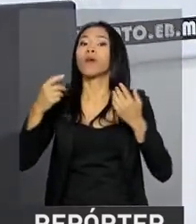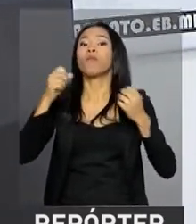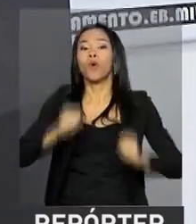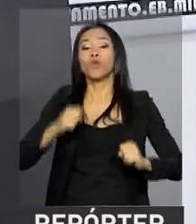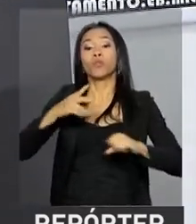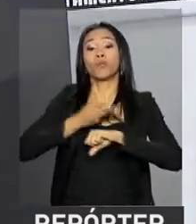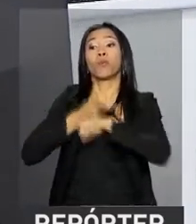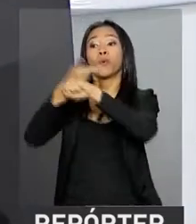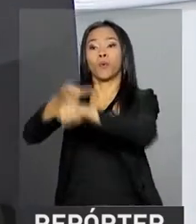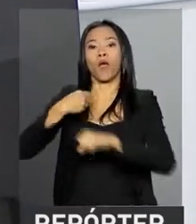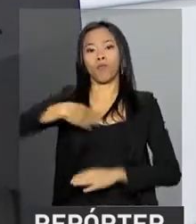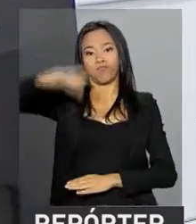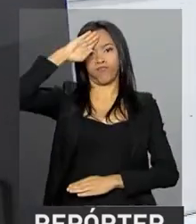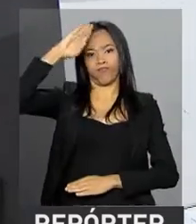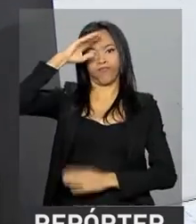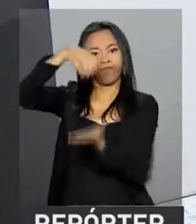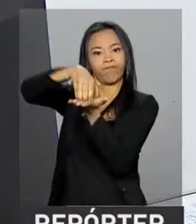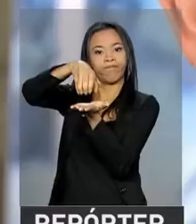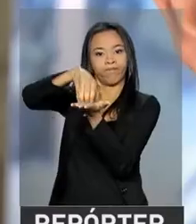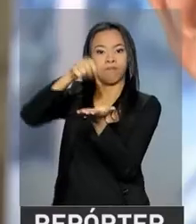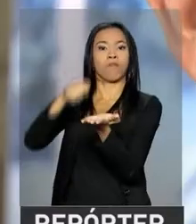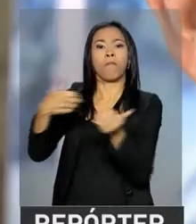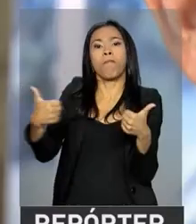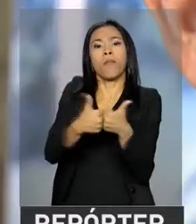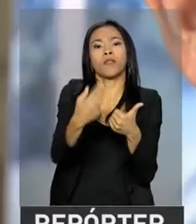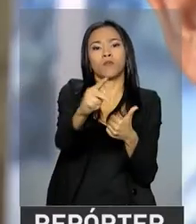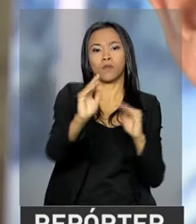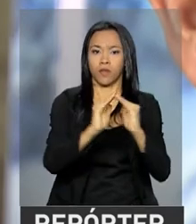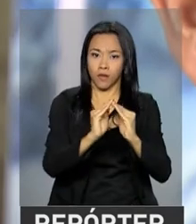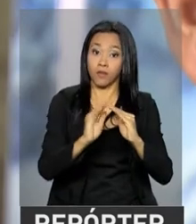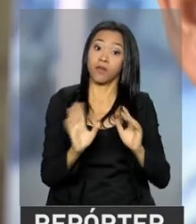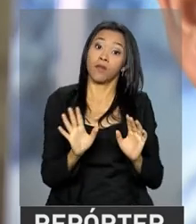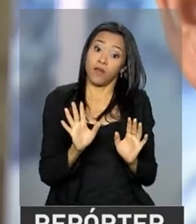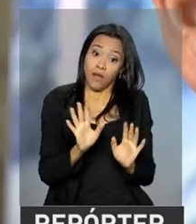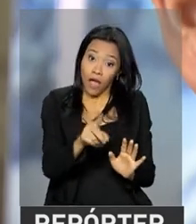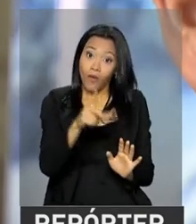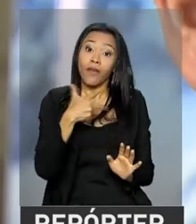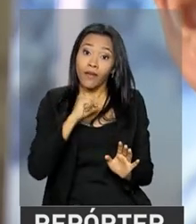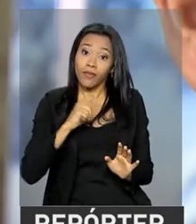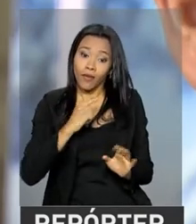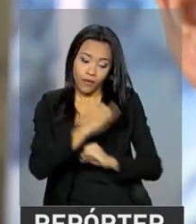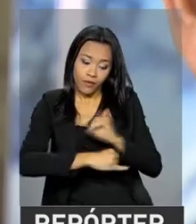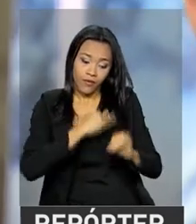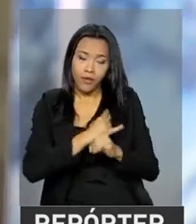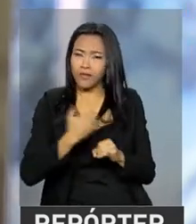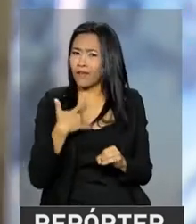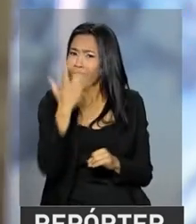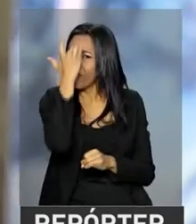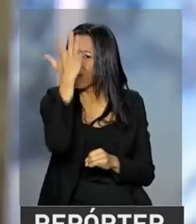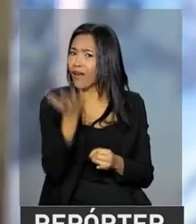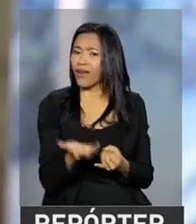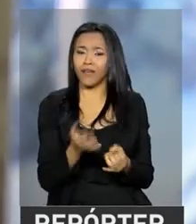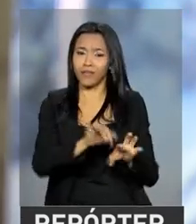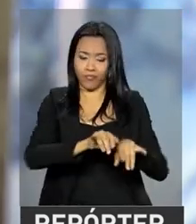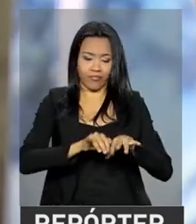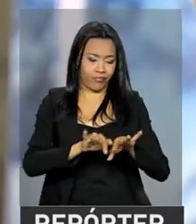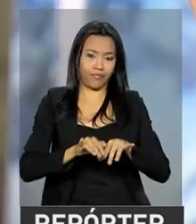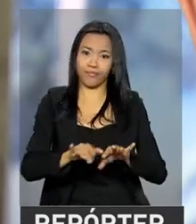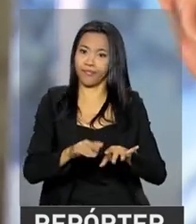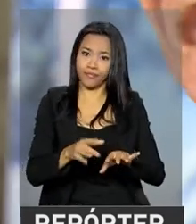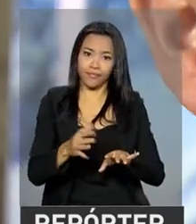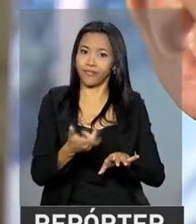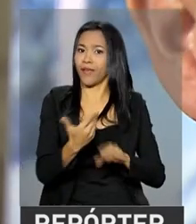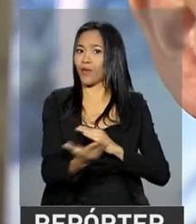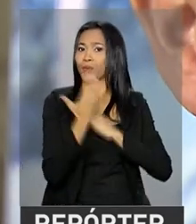militar mais próxima da sua casa mas para quem está conectado a facilidade de fazer tudo na tela do computador traz